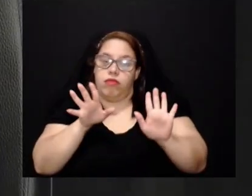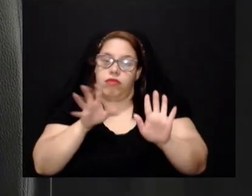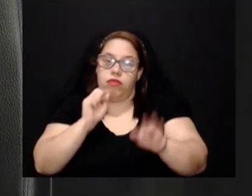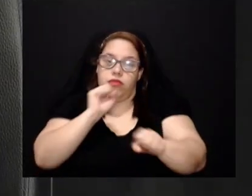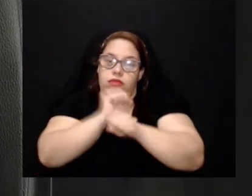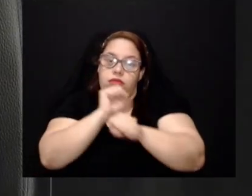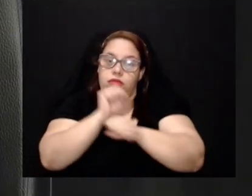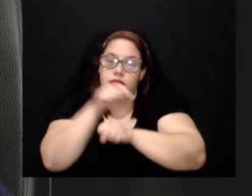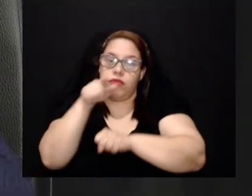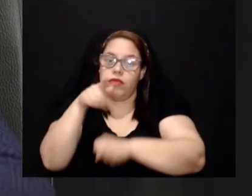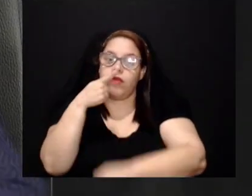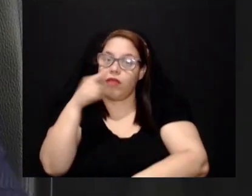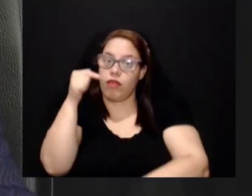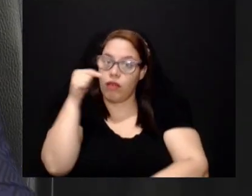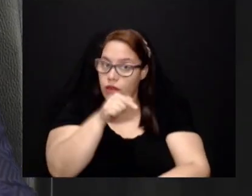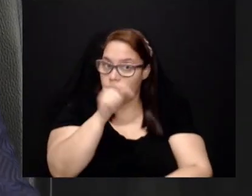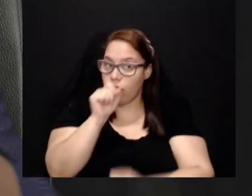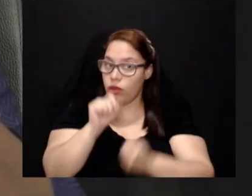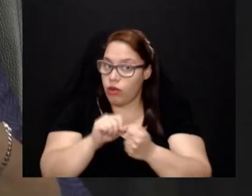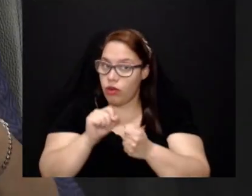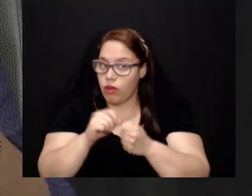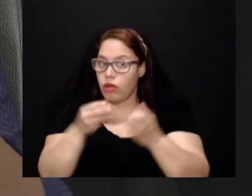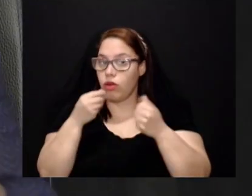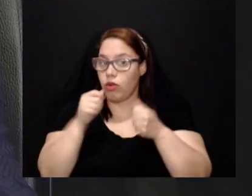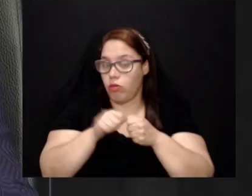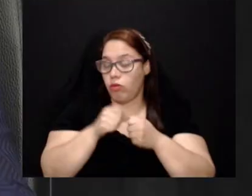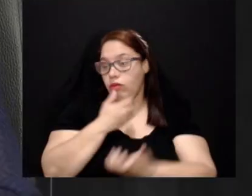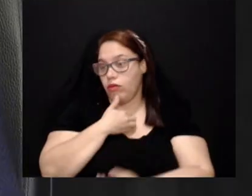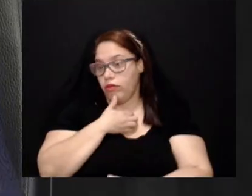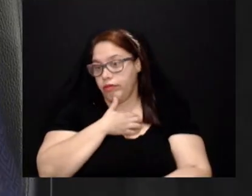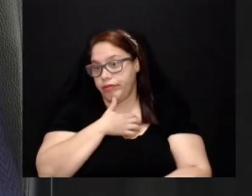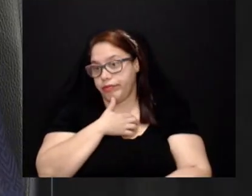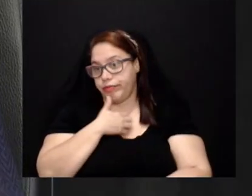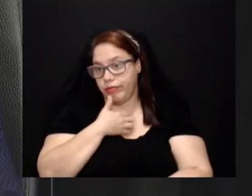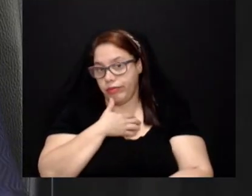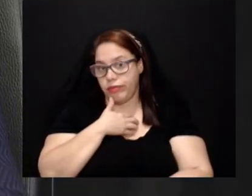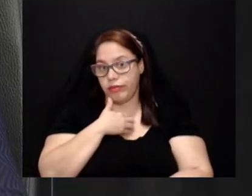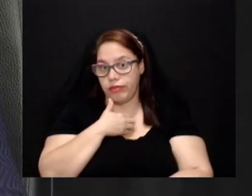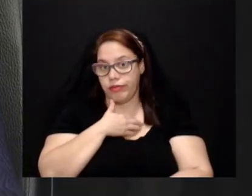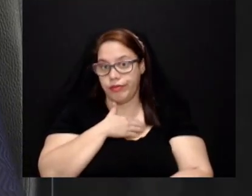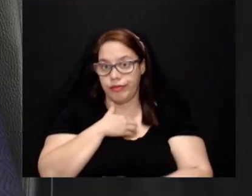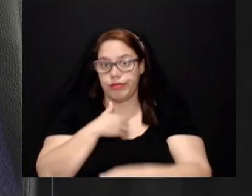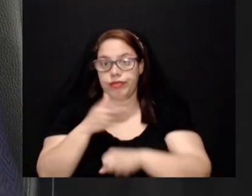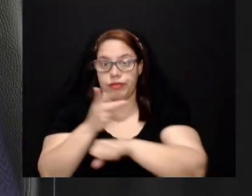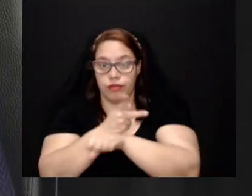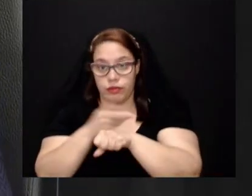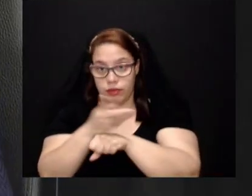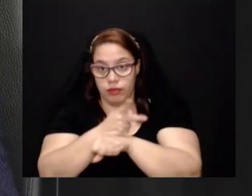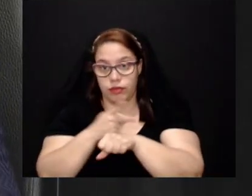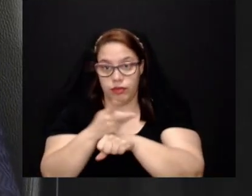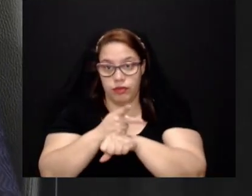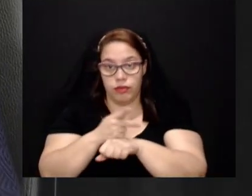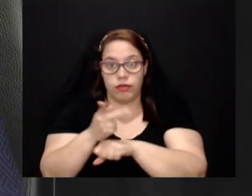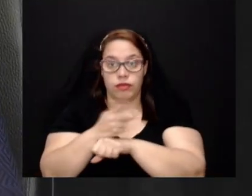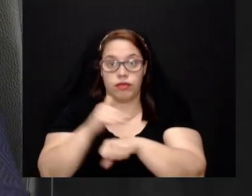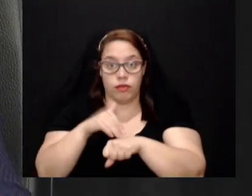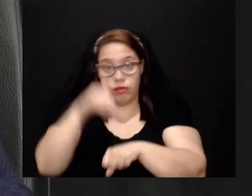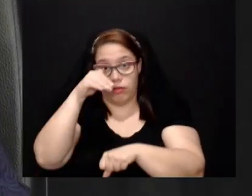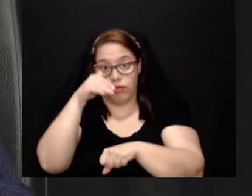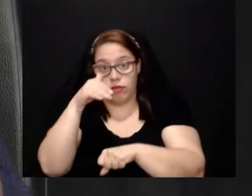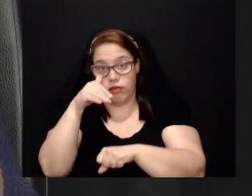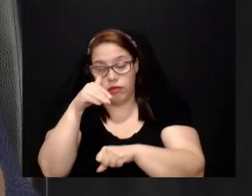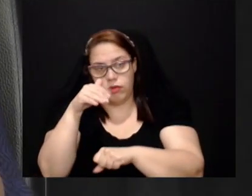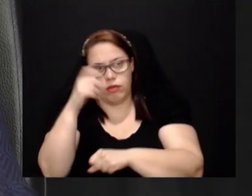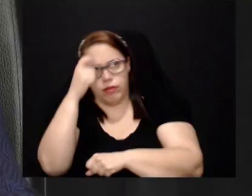diga a elas o que fazer, como fazer. Então, acho que as pessoas precisam buscar mais isso, elas precisam buscar mais se conscientizar até